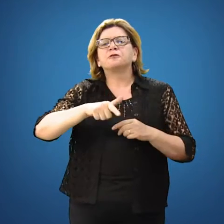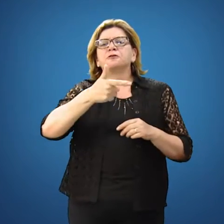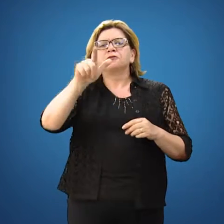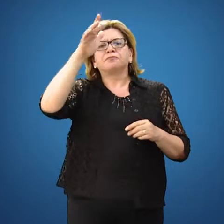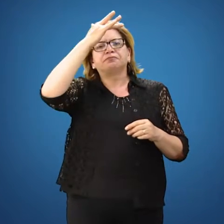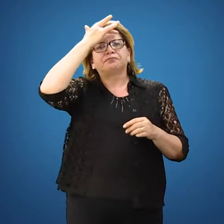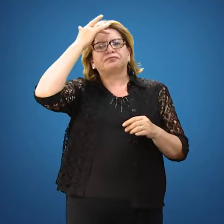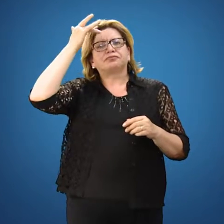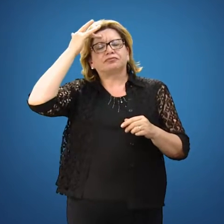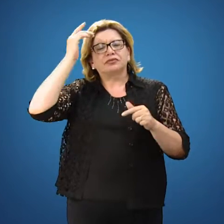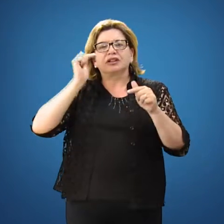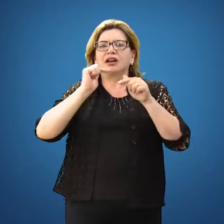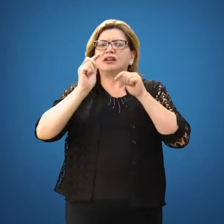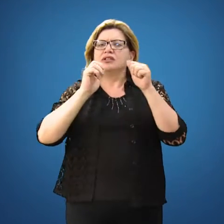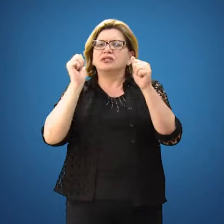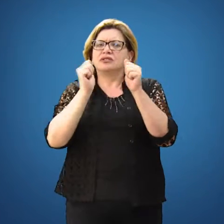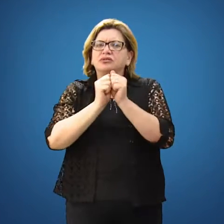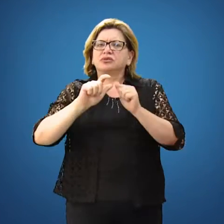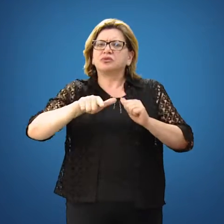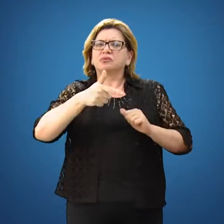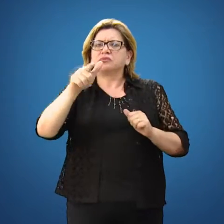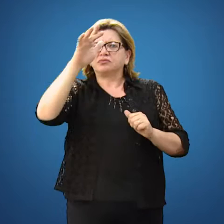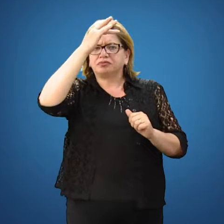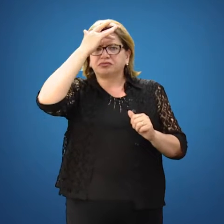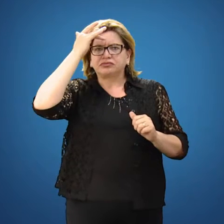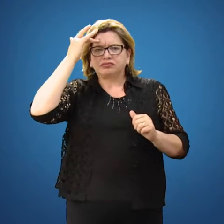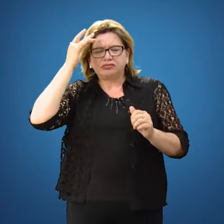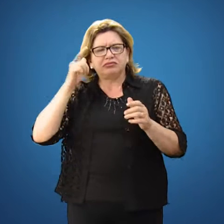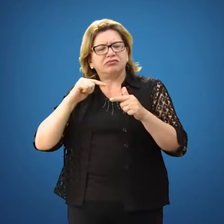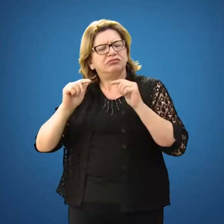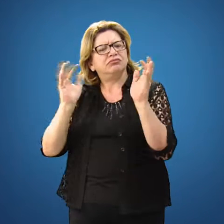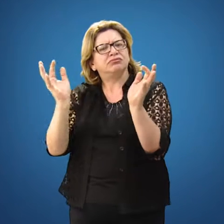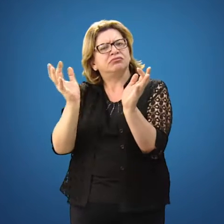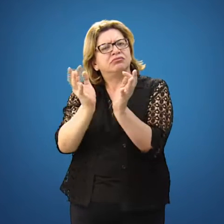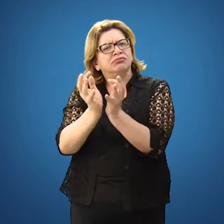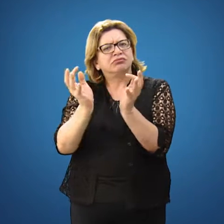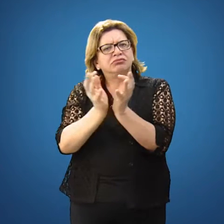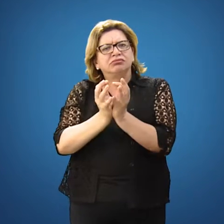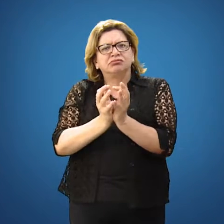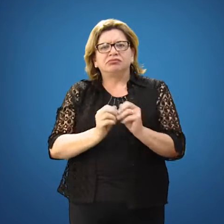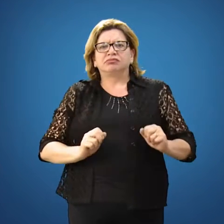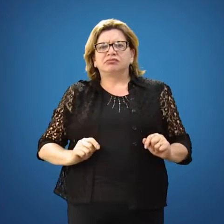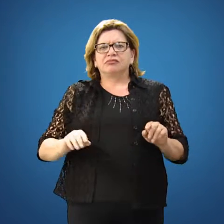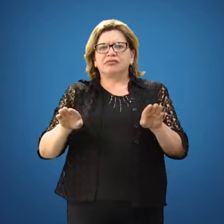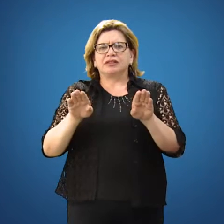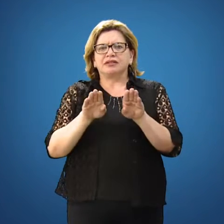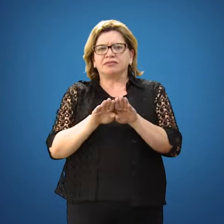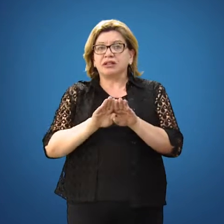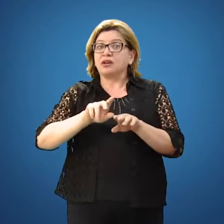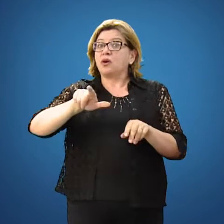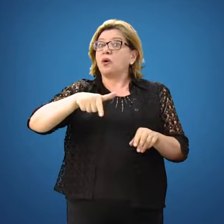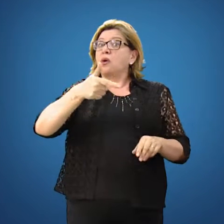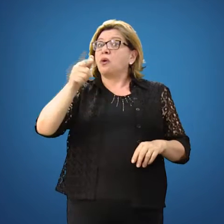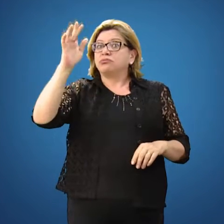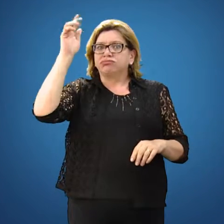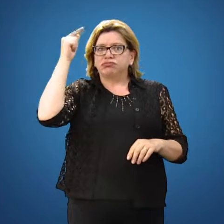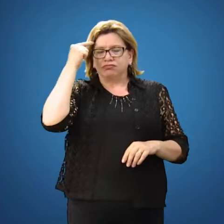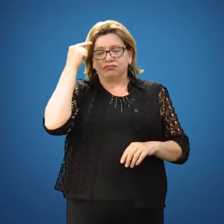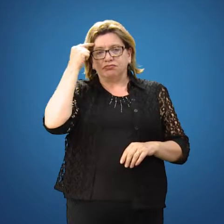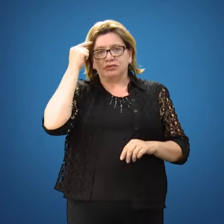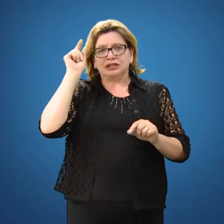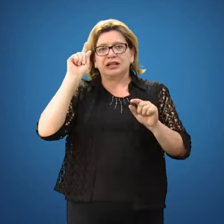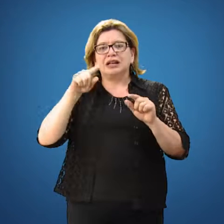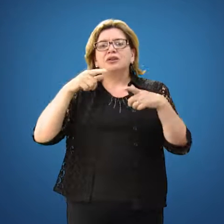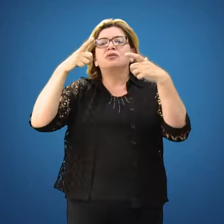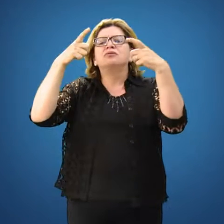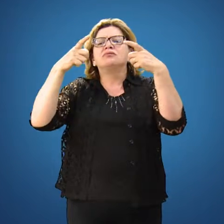trabalho, de certa forma, que envolve o trabalho de equipe. Outro pressuposto é o espaço de